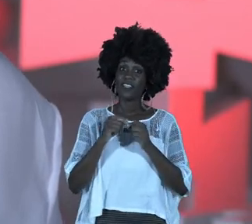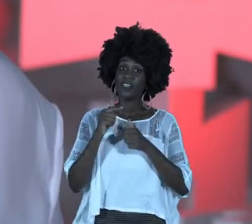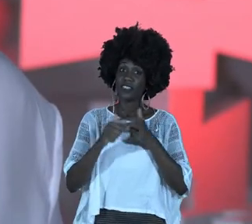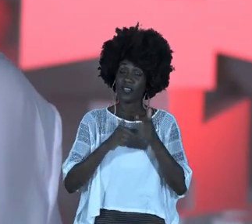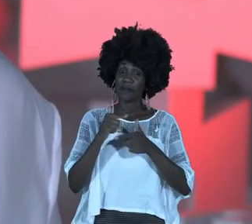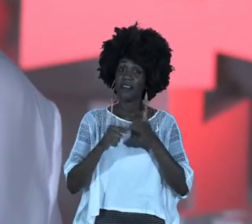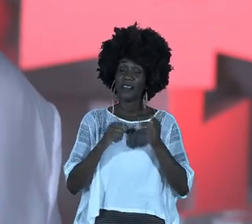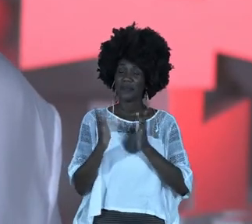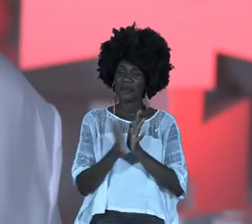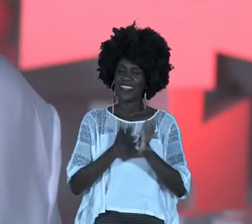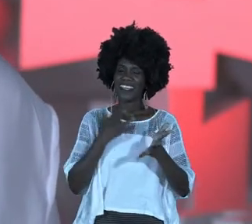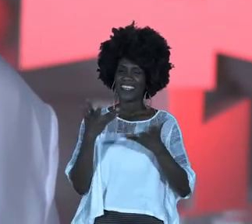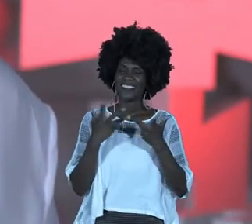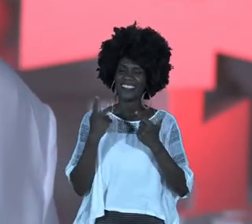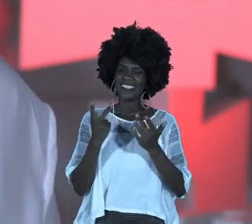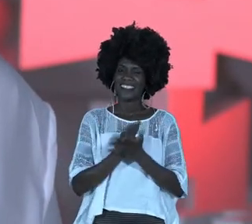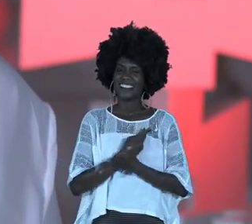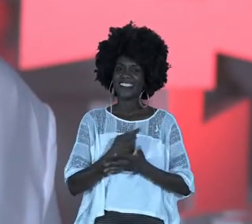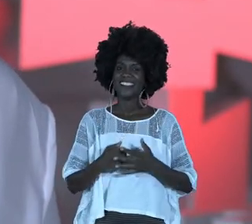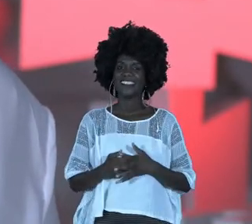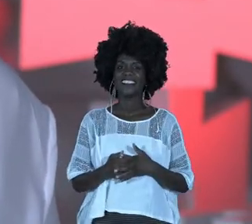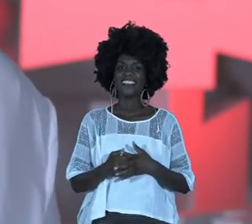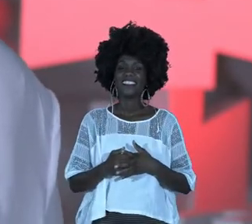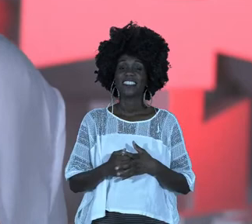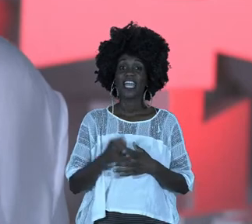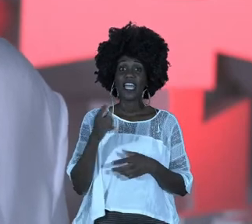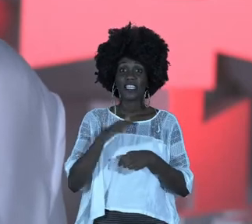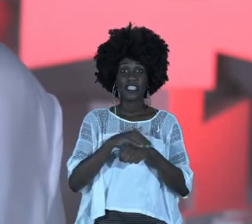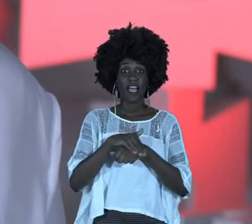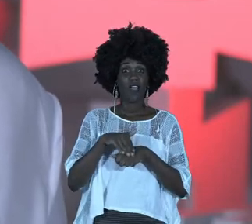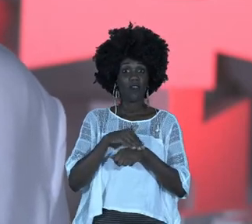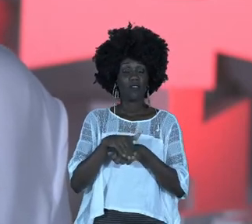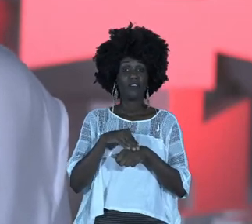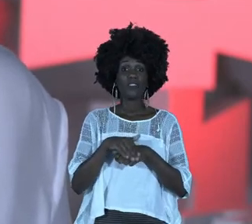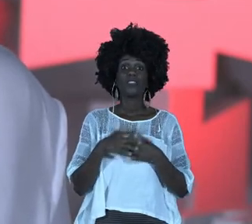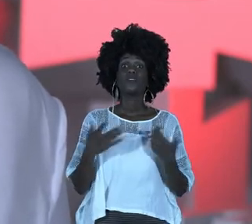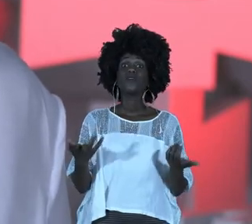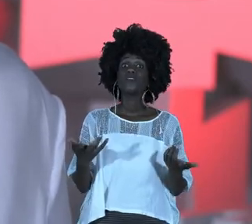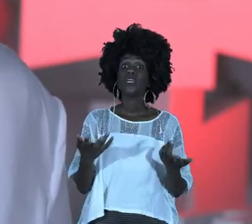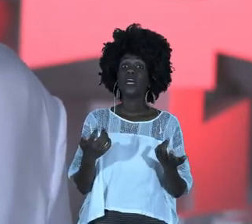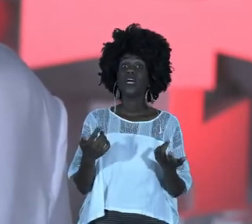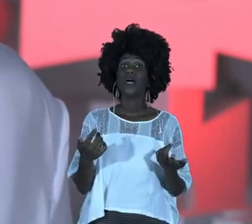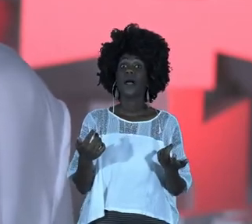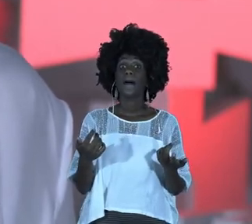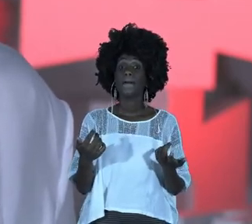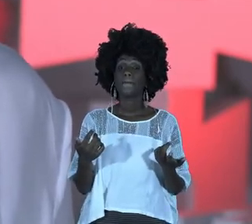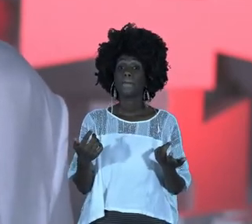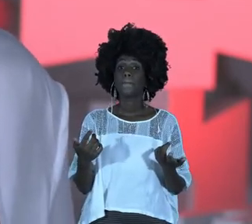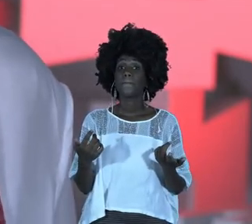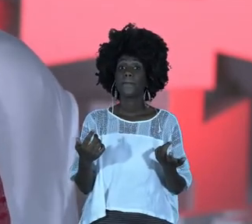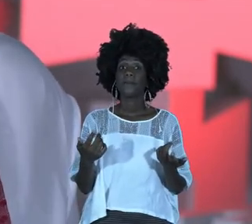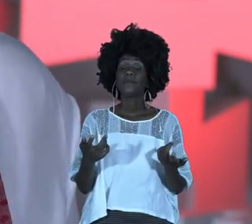coisas maravilhosas para acontecer essa conversa. E nós estamos assim com